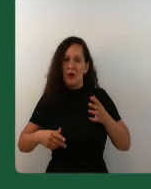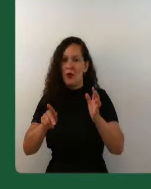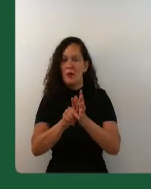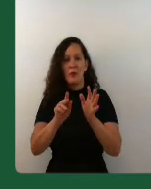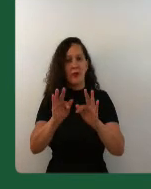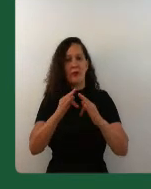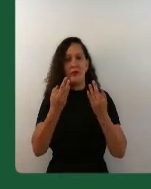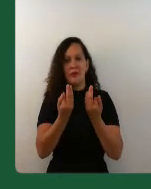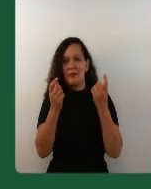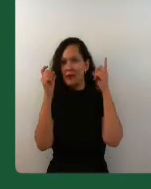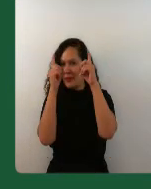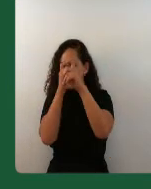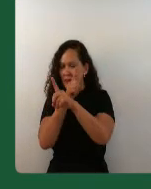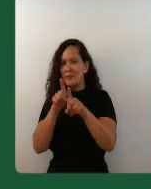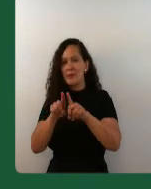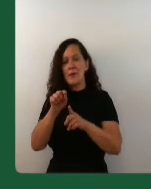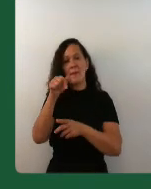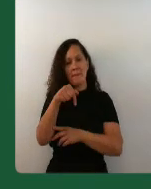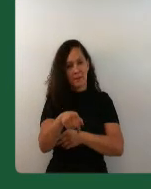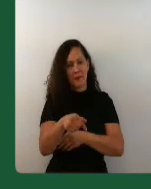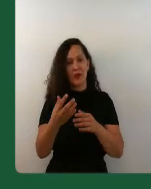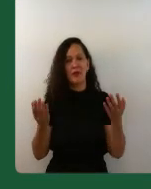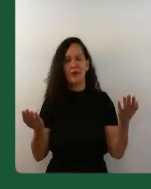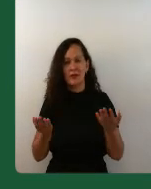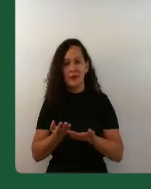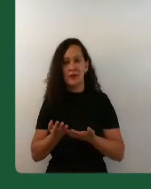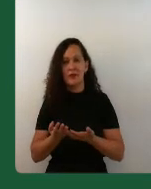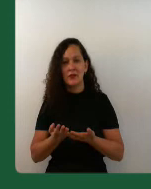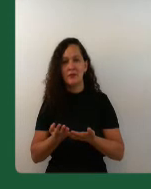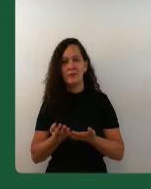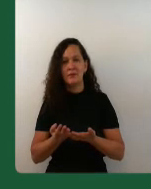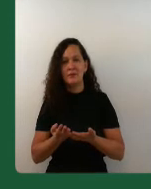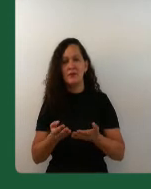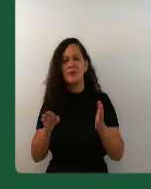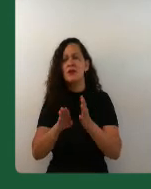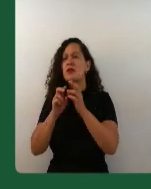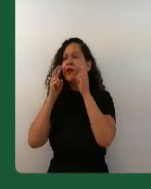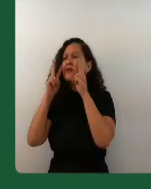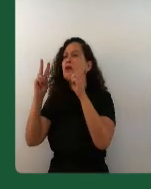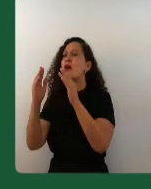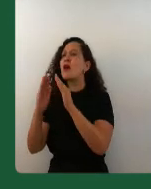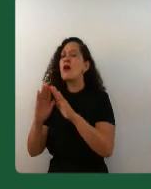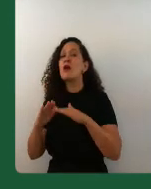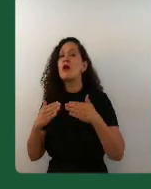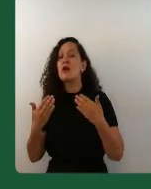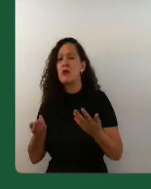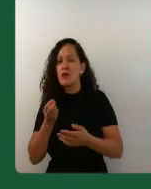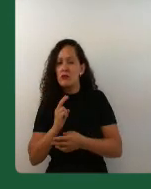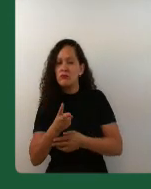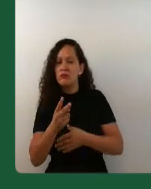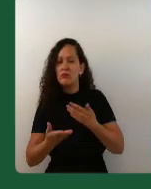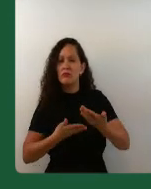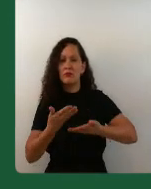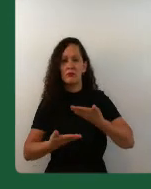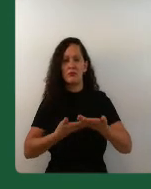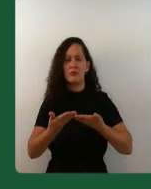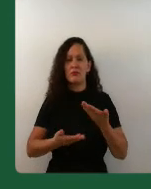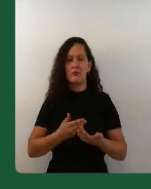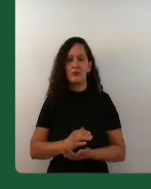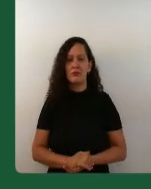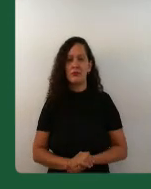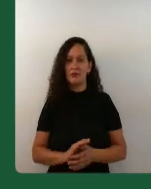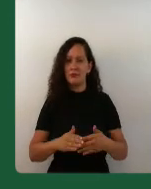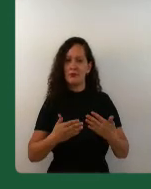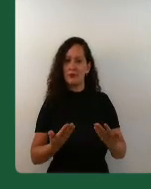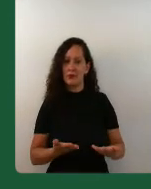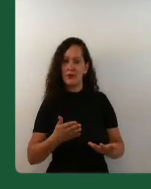As dificuldades de estar aqui, né? De vir de onde eles moram até para continuar com o tratamento. Então,